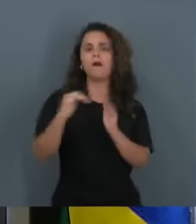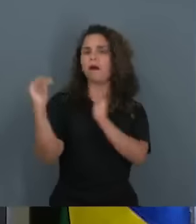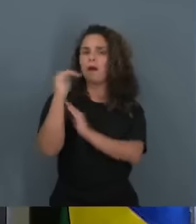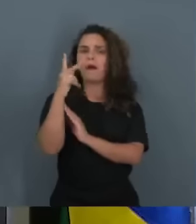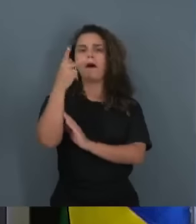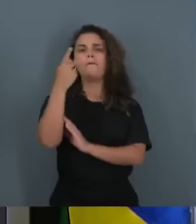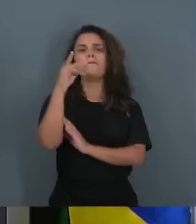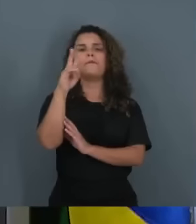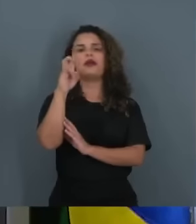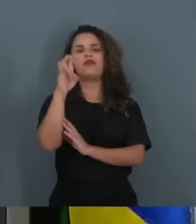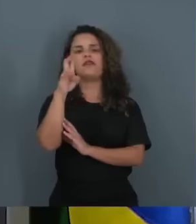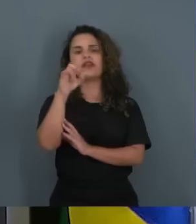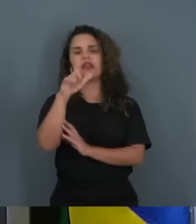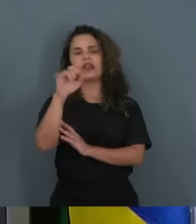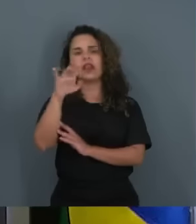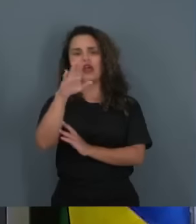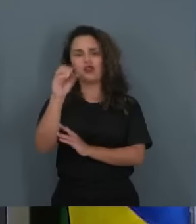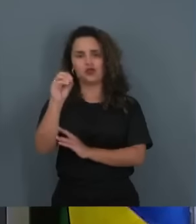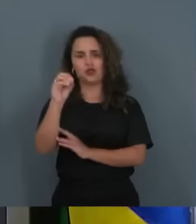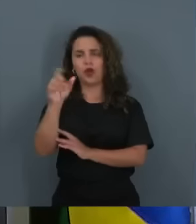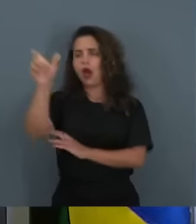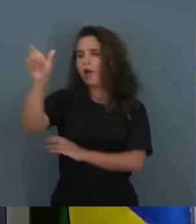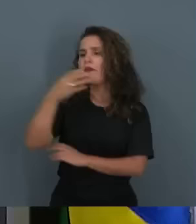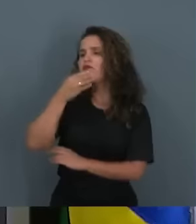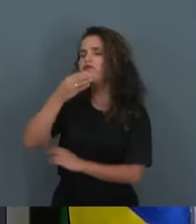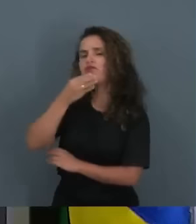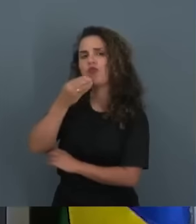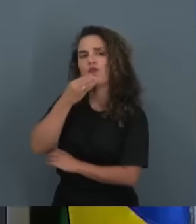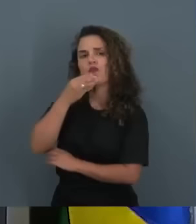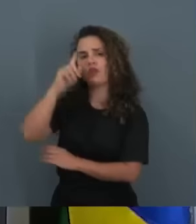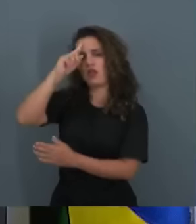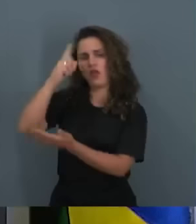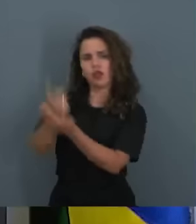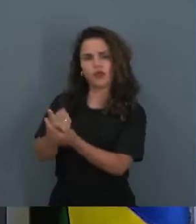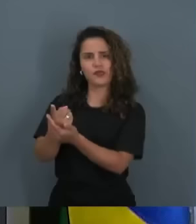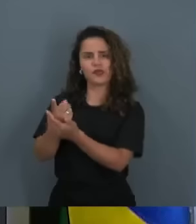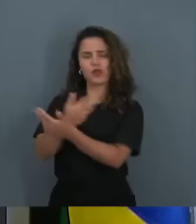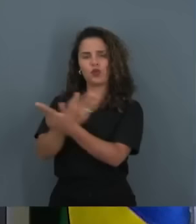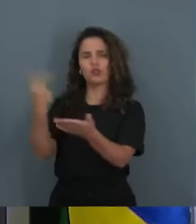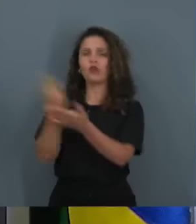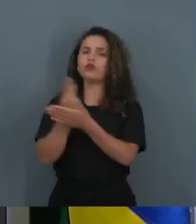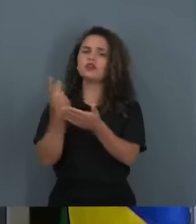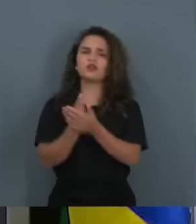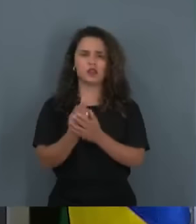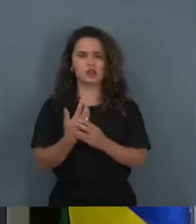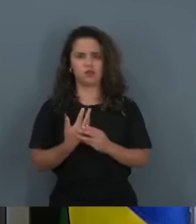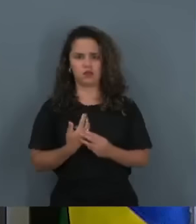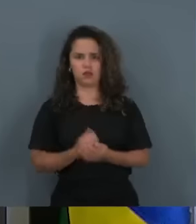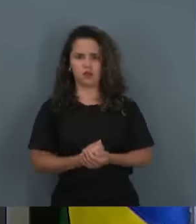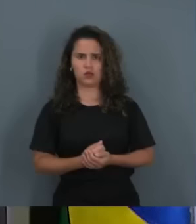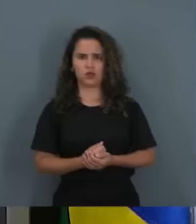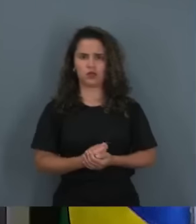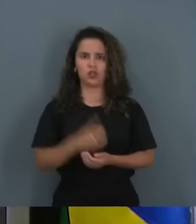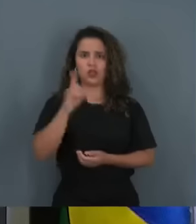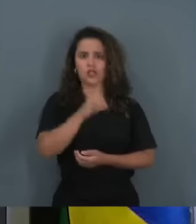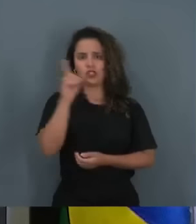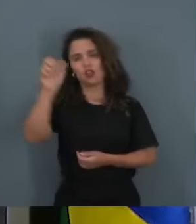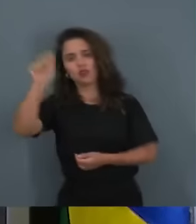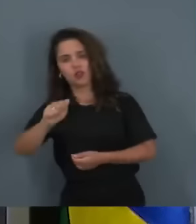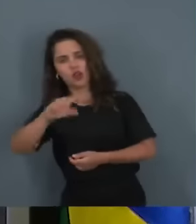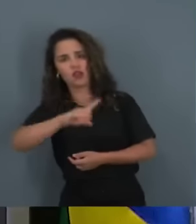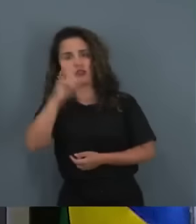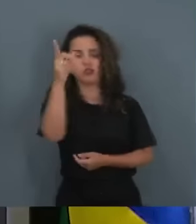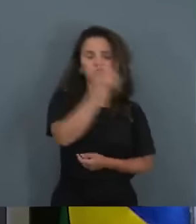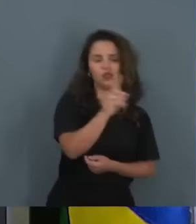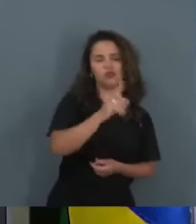Para esses caras tomarem decisões, como aconteceu, senhor presidente, como está acontecendo. Dia sim, dia não, aliás, é